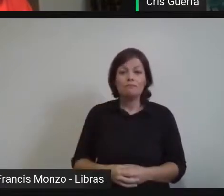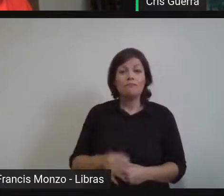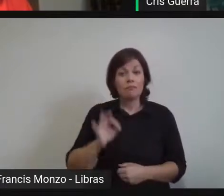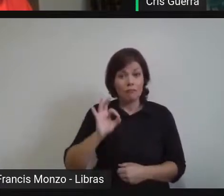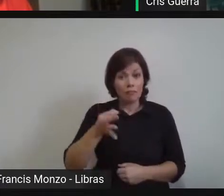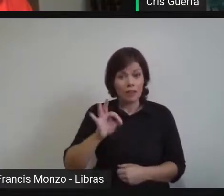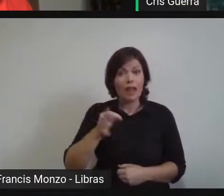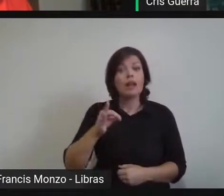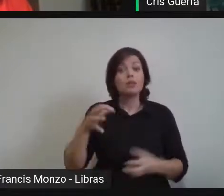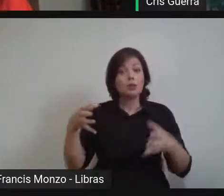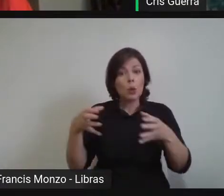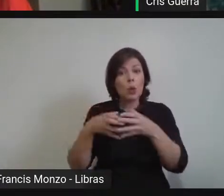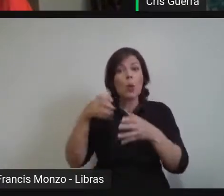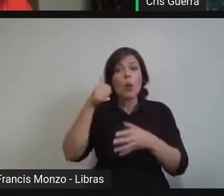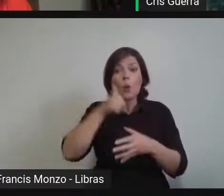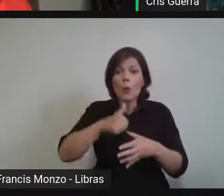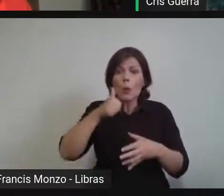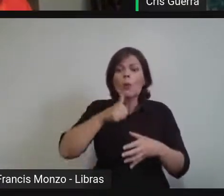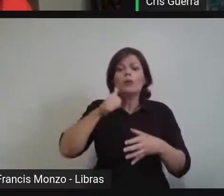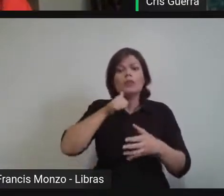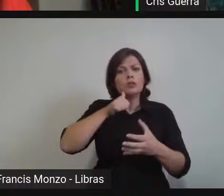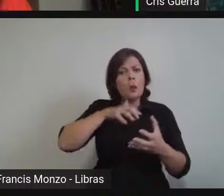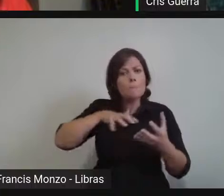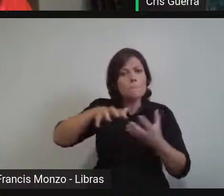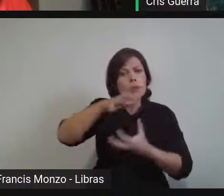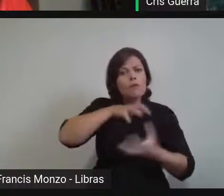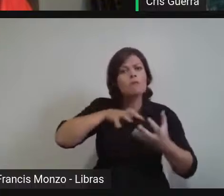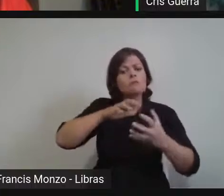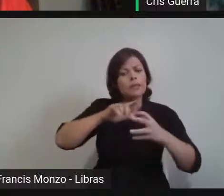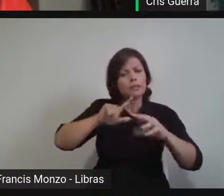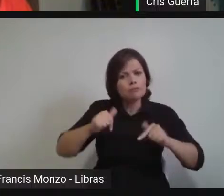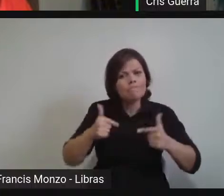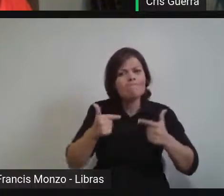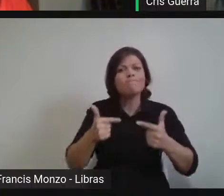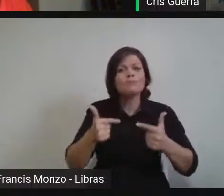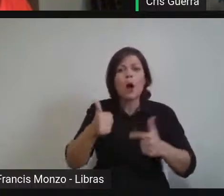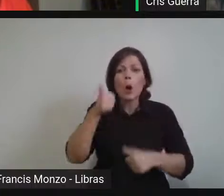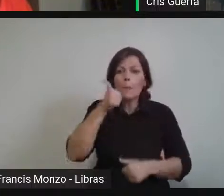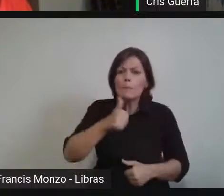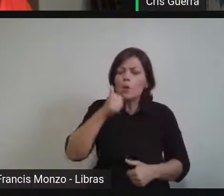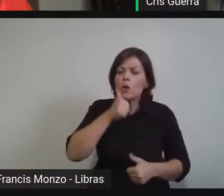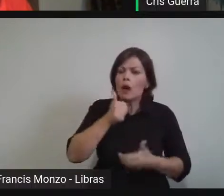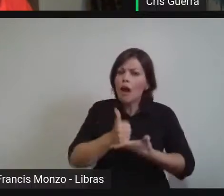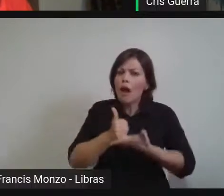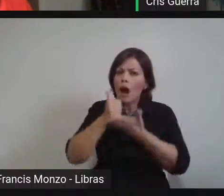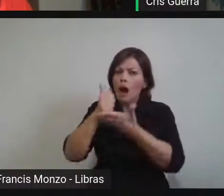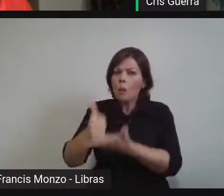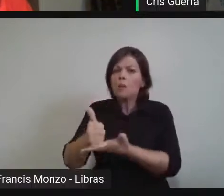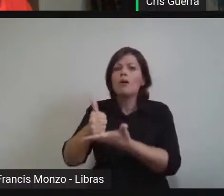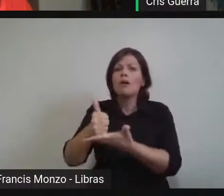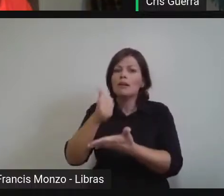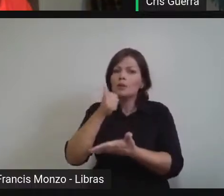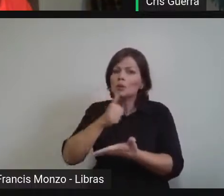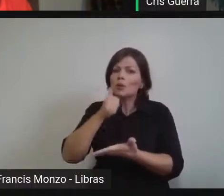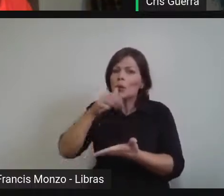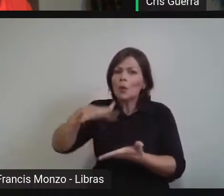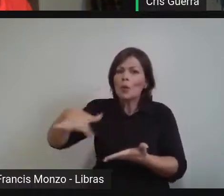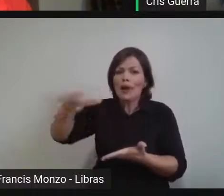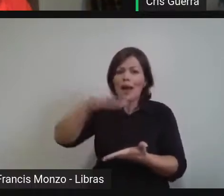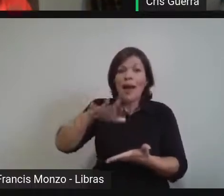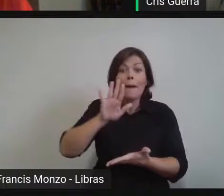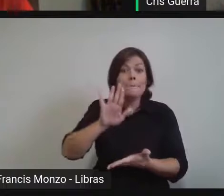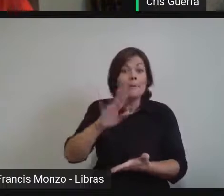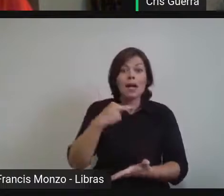também, né? Acontecendo, assim, mulheres apoiando outras mulheres. E eu sempre acho que também tem que tomar cuidado para não ficar uma coisa só feminina. Acho que a gente